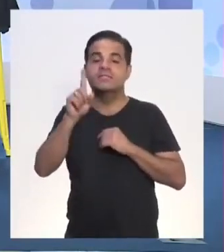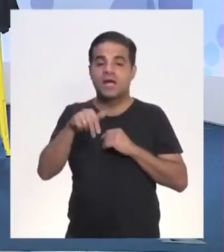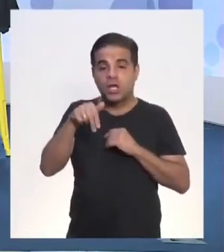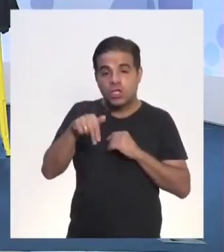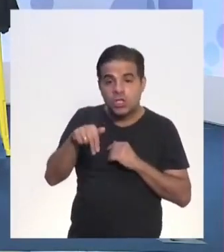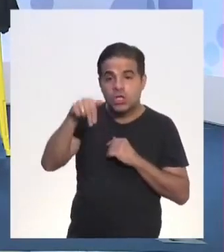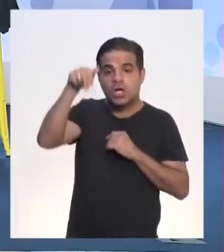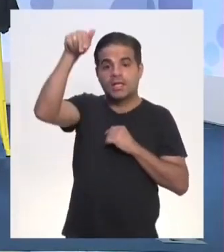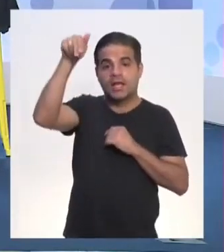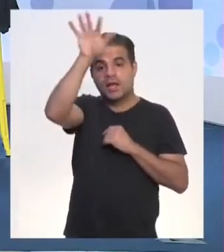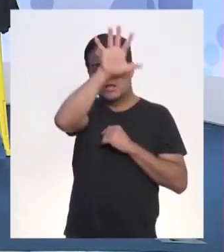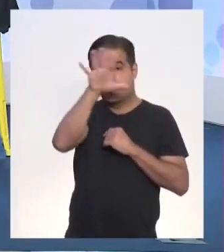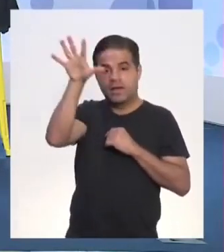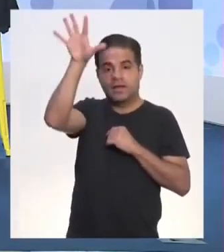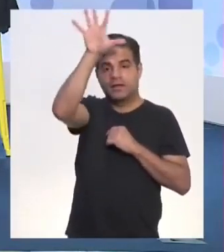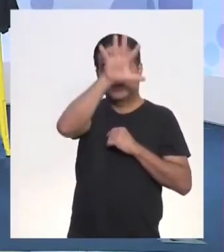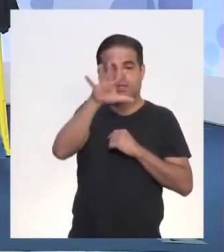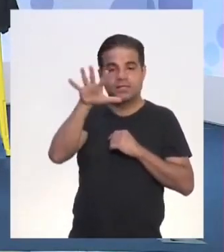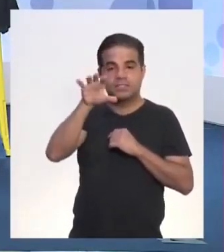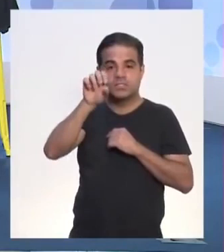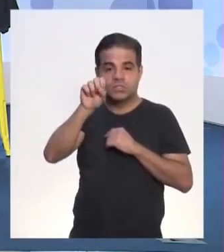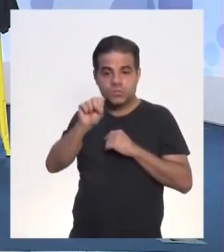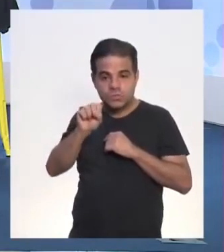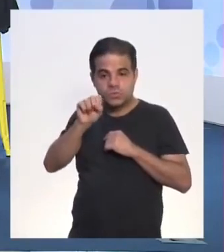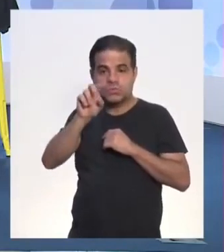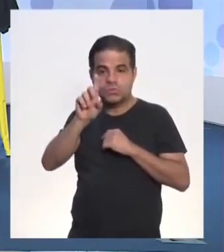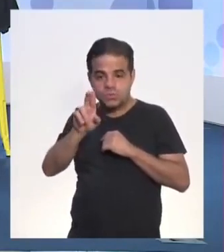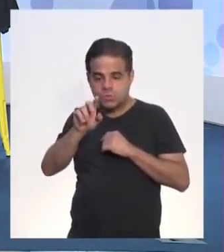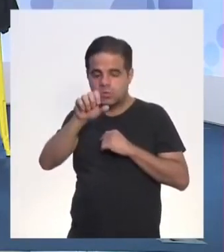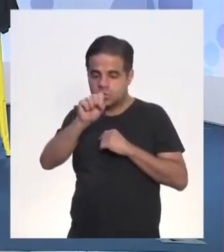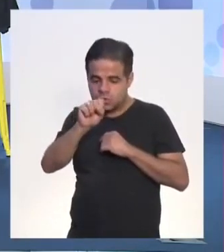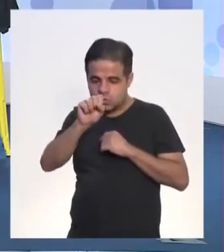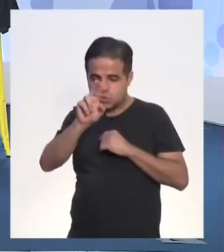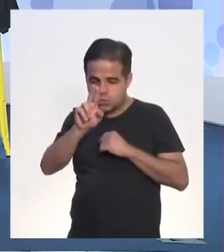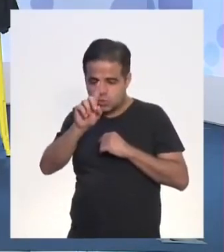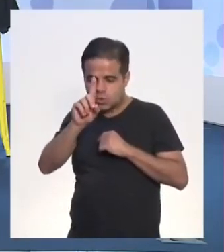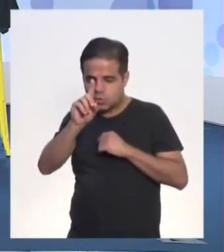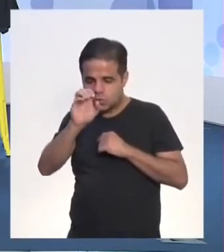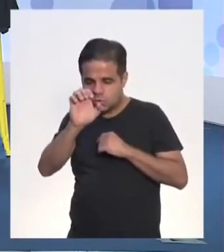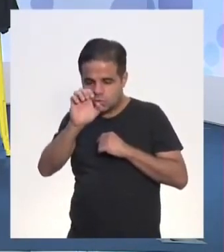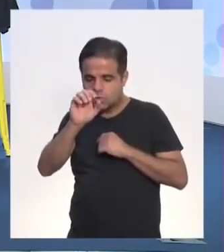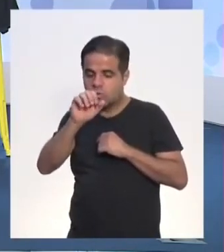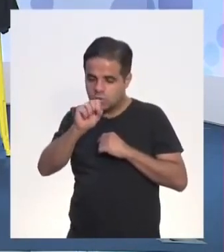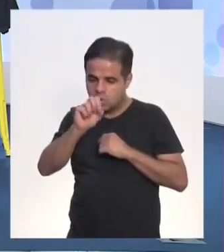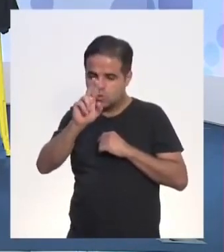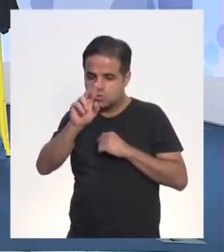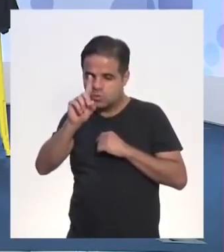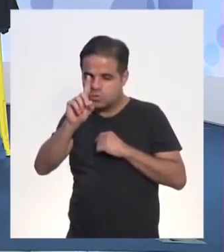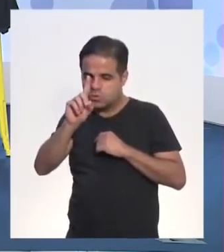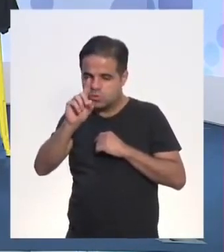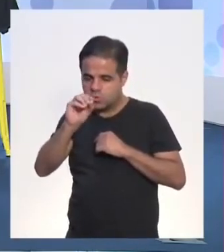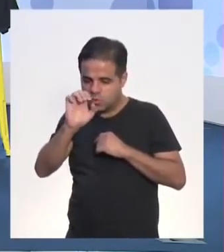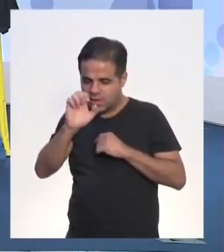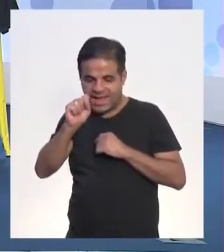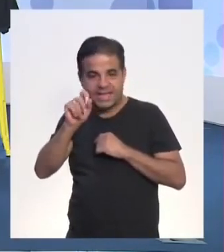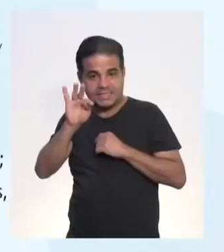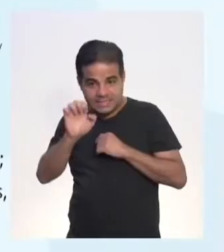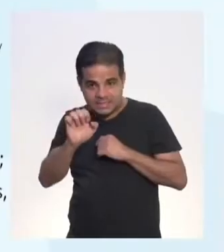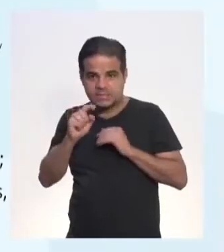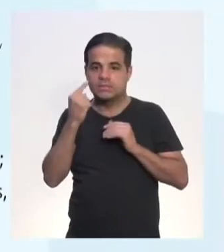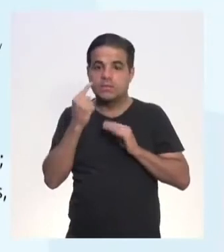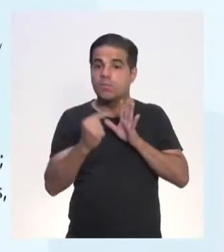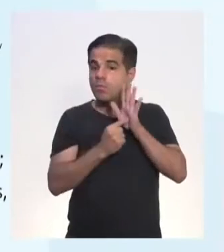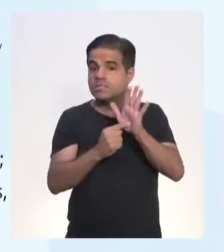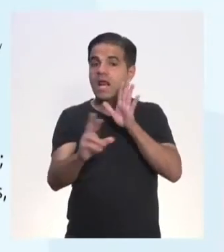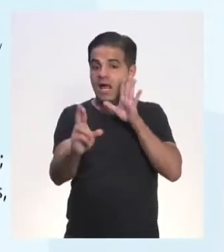tá vendo, ó? Nordeste e sudoeste, só para a gente mostrar aqui para vocês, a referência lá. Tudo bem? Tá?